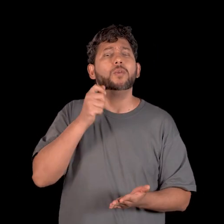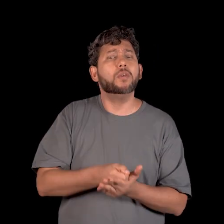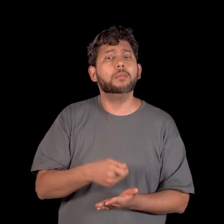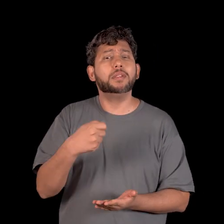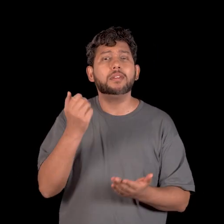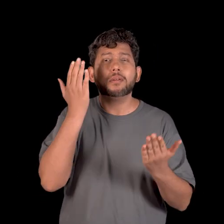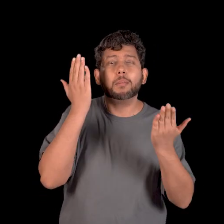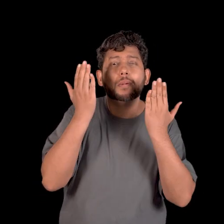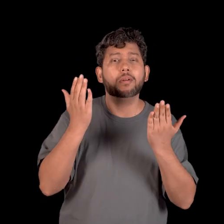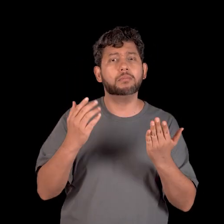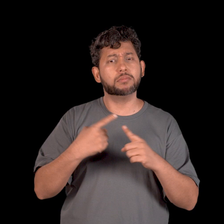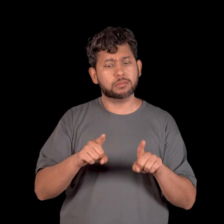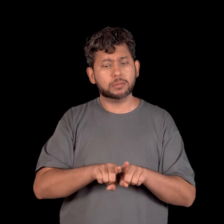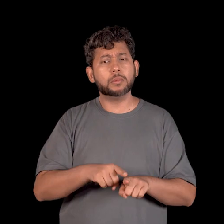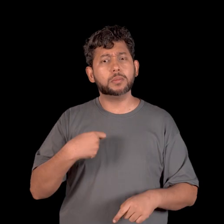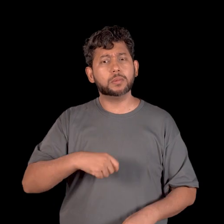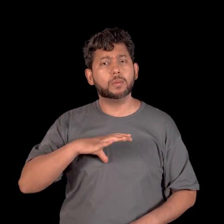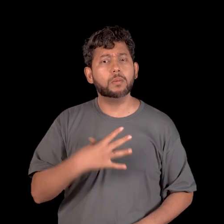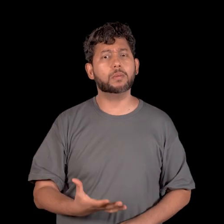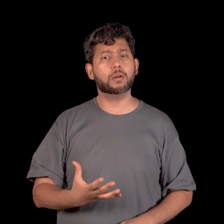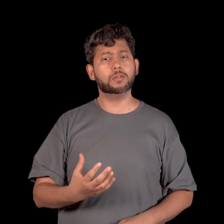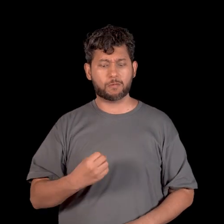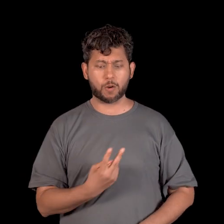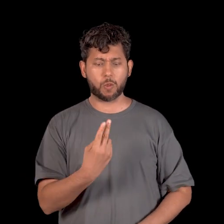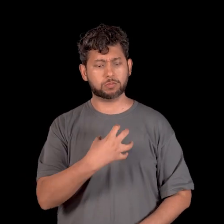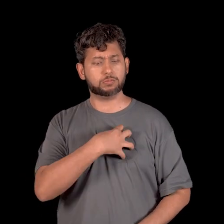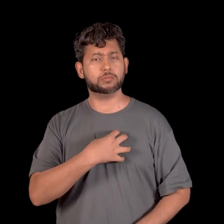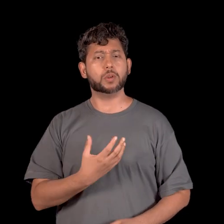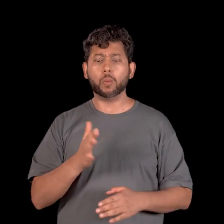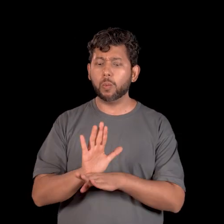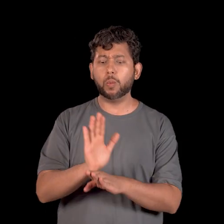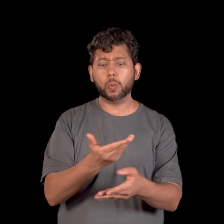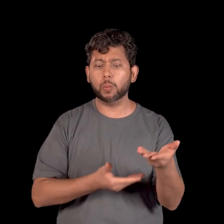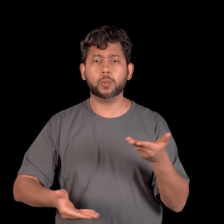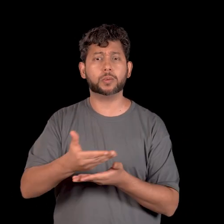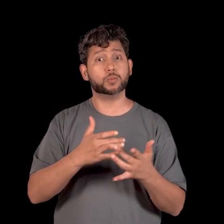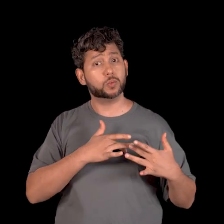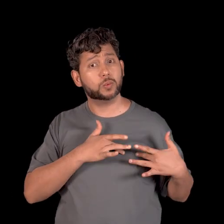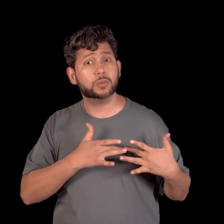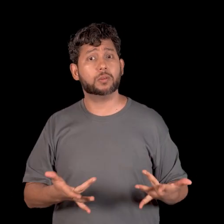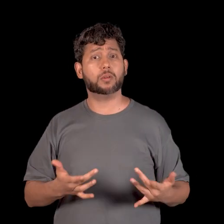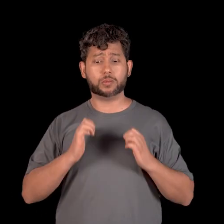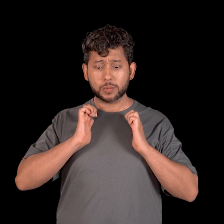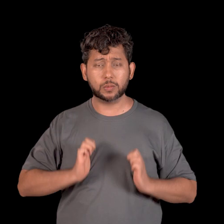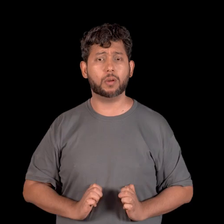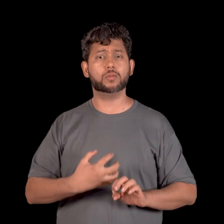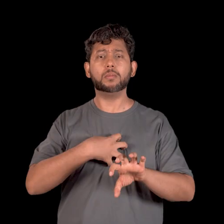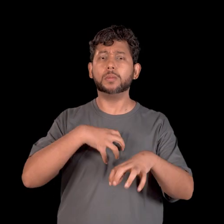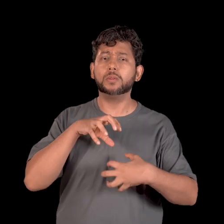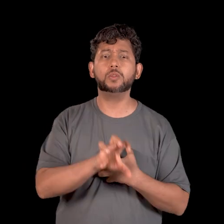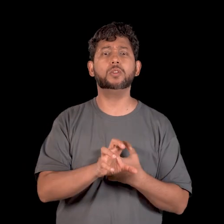cuidados, e para encontrar as melhores soluções precisamos de bom senso, mas também coragem, tendo como base valores